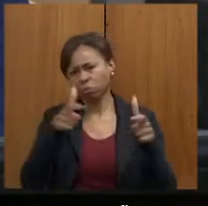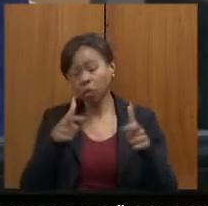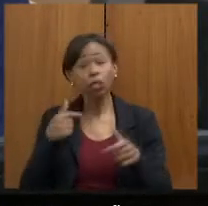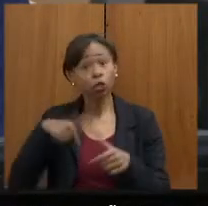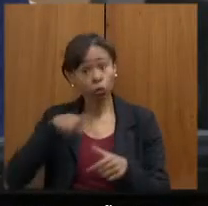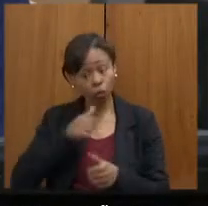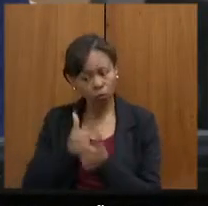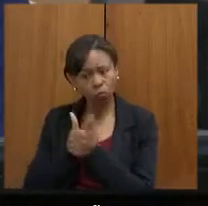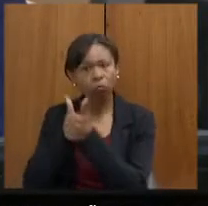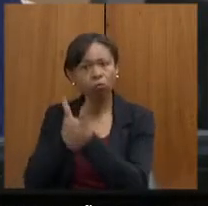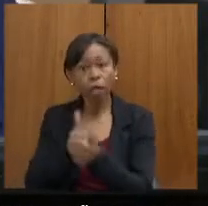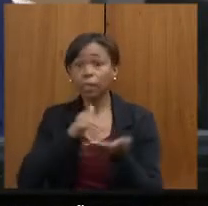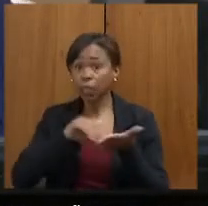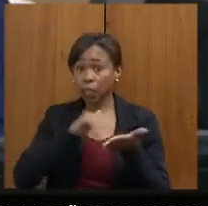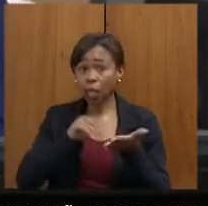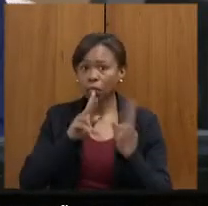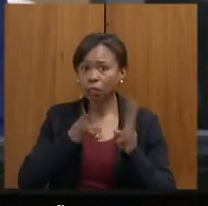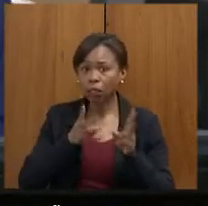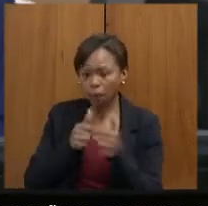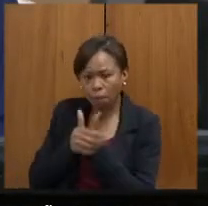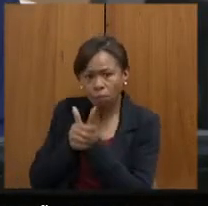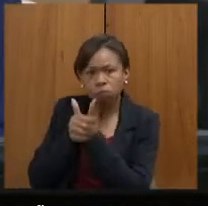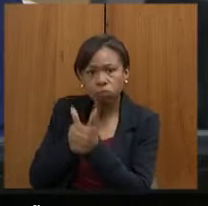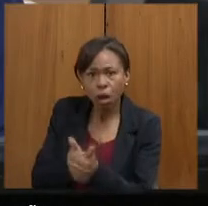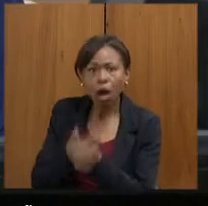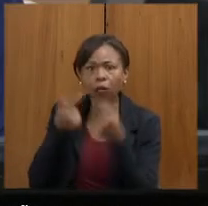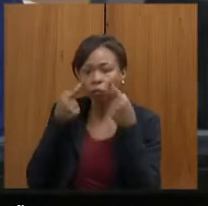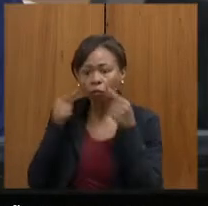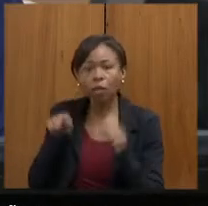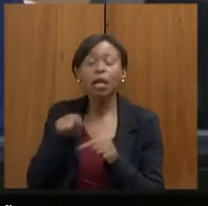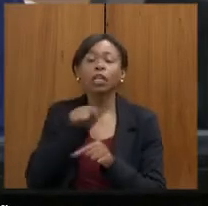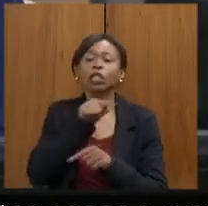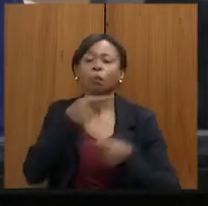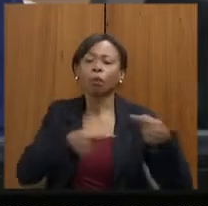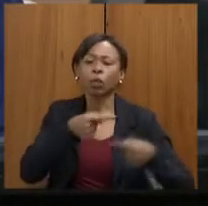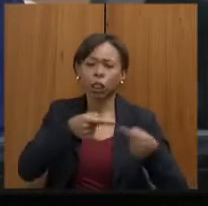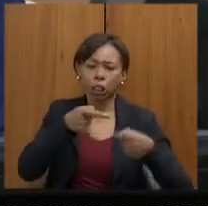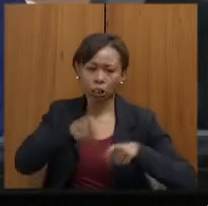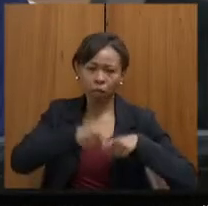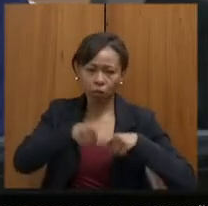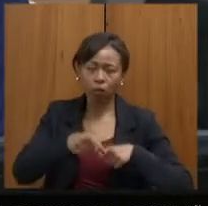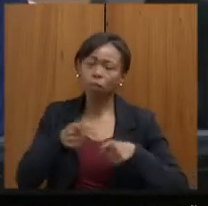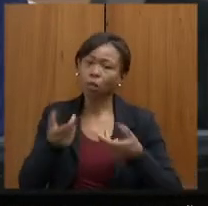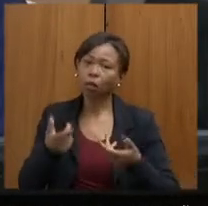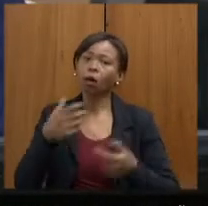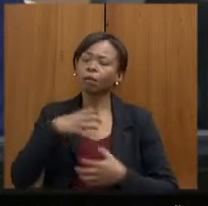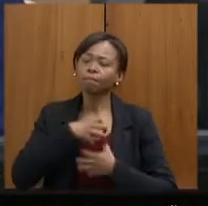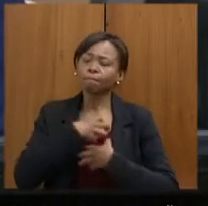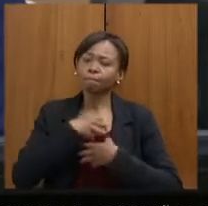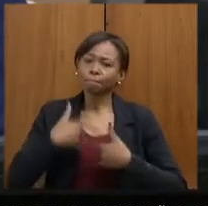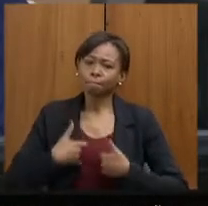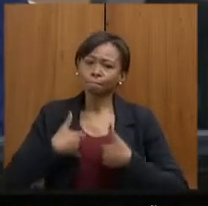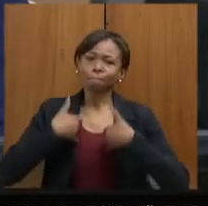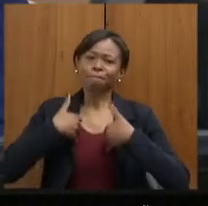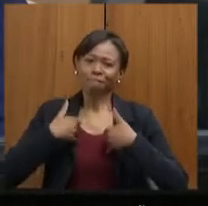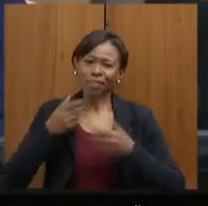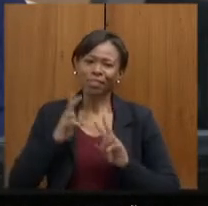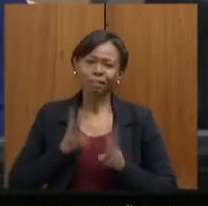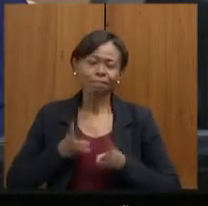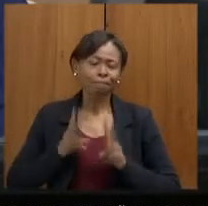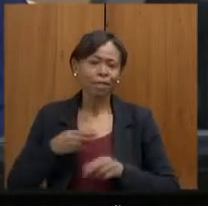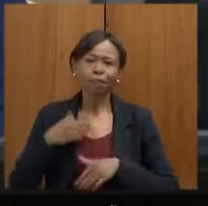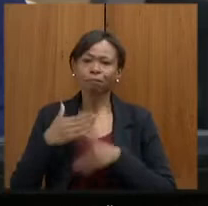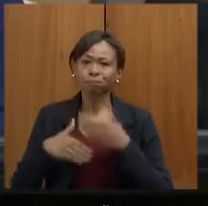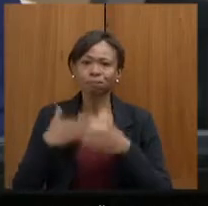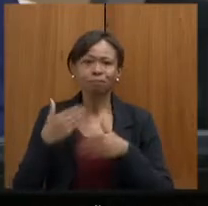secretaria acompanha isso dentro da subsecretaria de políticas agrícolas e é um orgulho para gente e amo cada vez